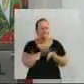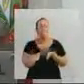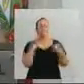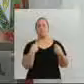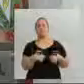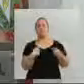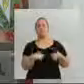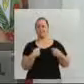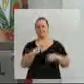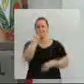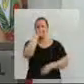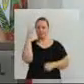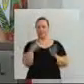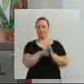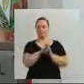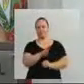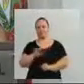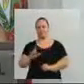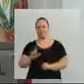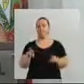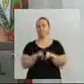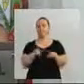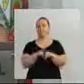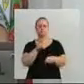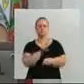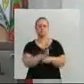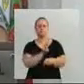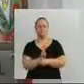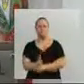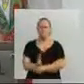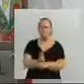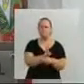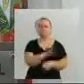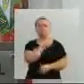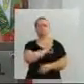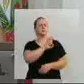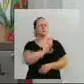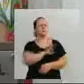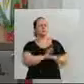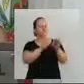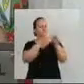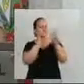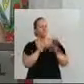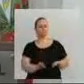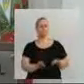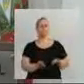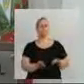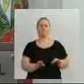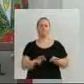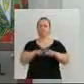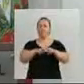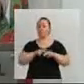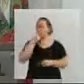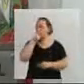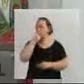munícipes, mas também que continue zelando para que o salário dos servidores esteja em dia, vereador Becker, na conta dos